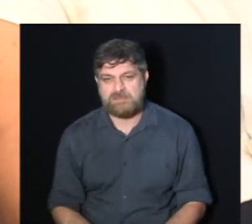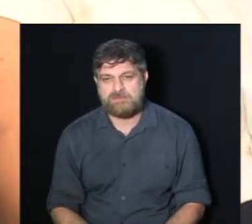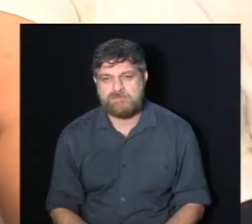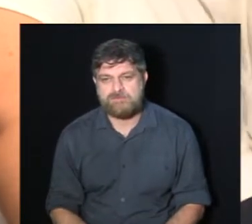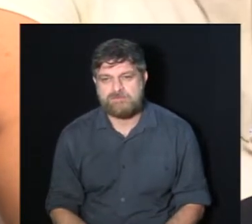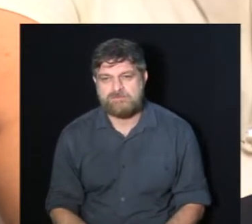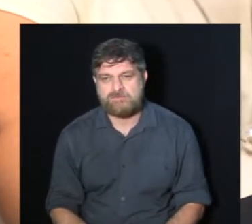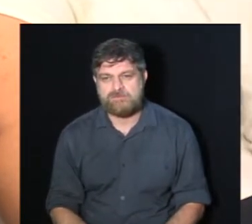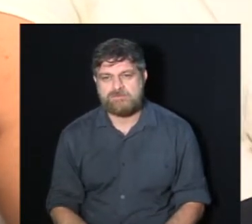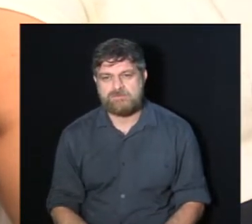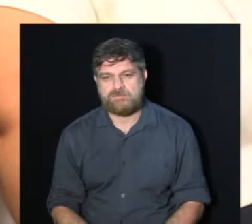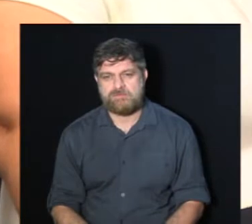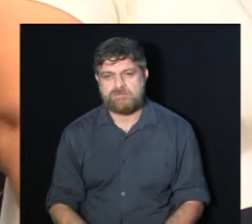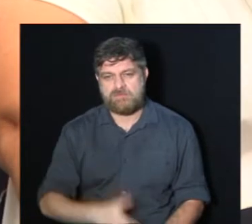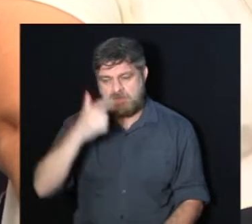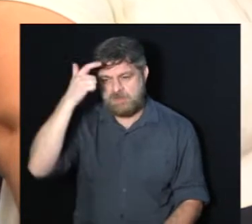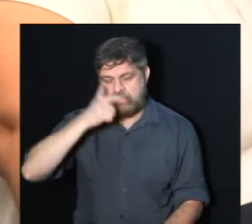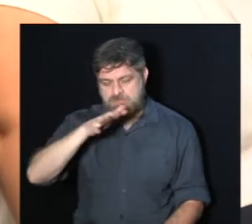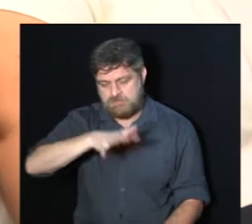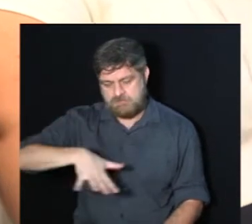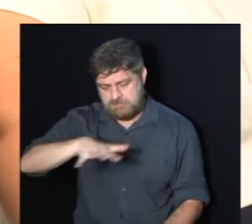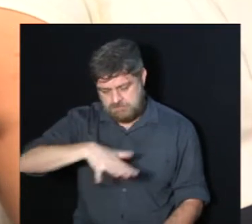e sou umbandista.